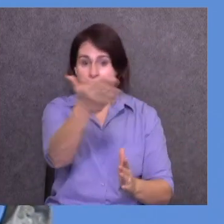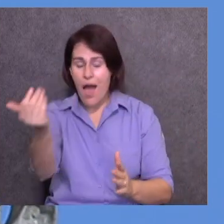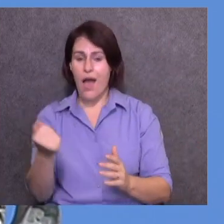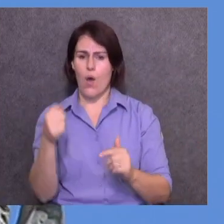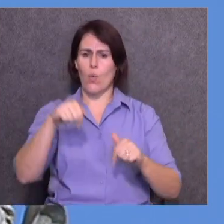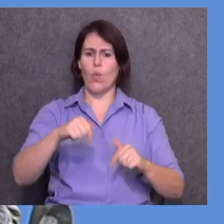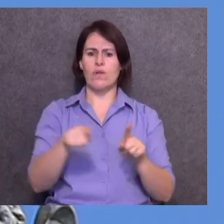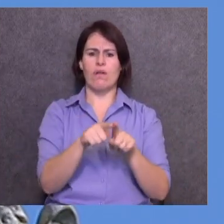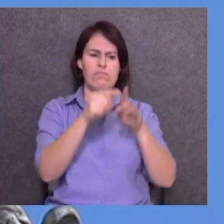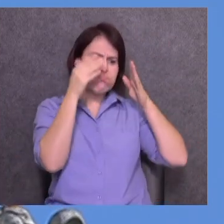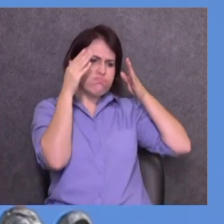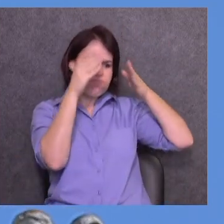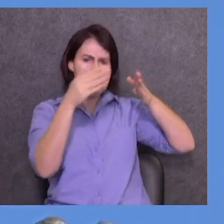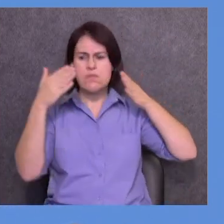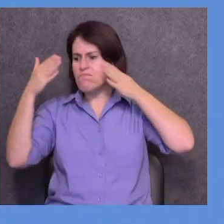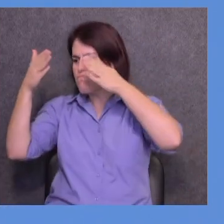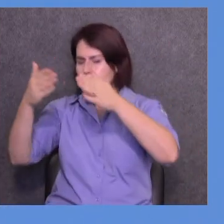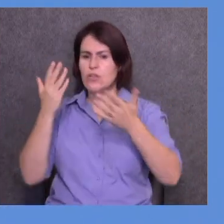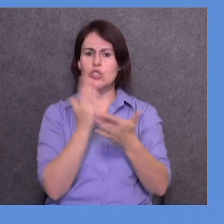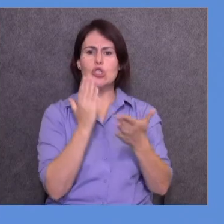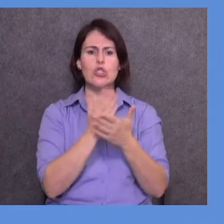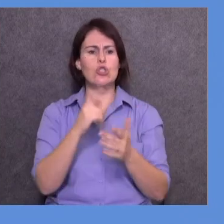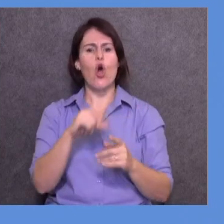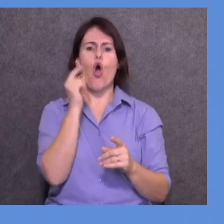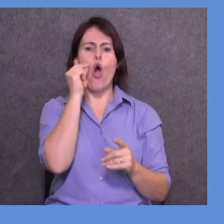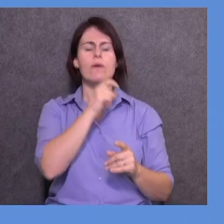demasiado concentrado nos ministérios ordenados.